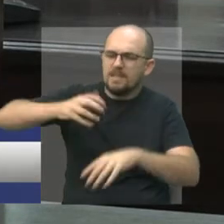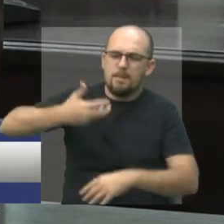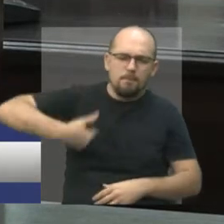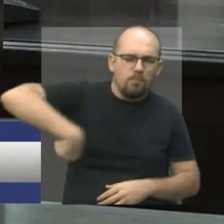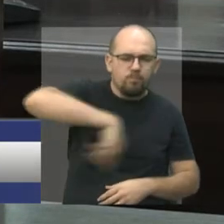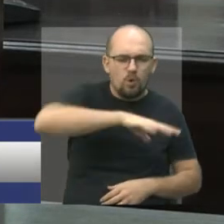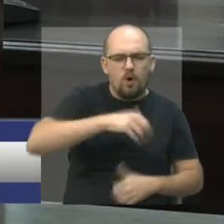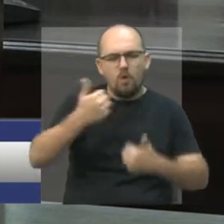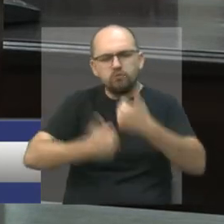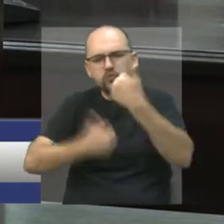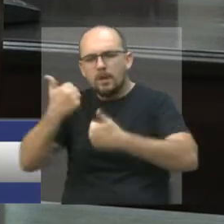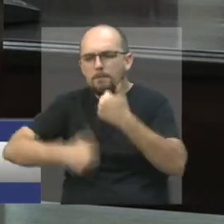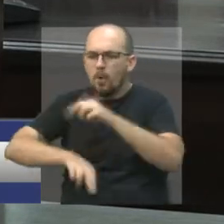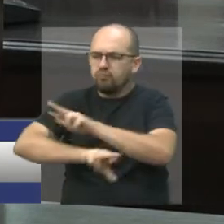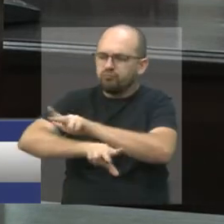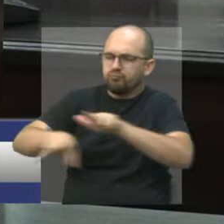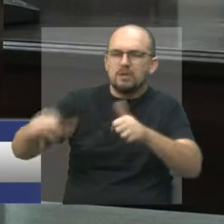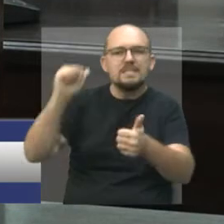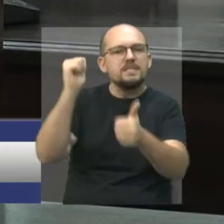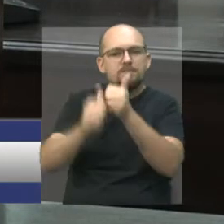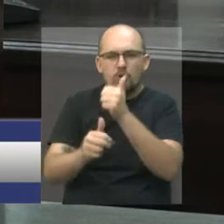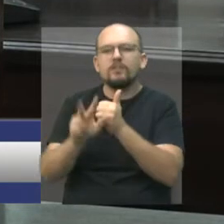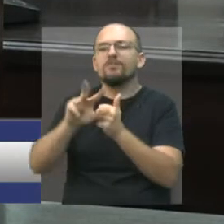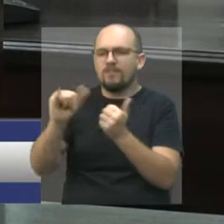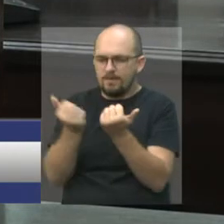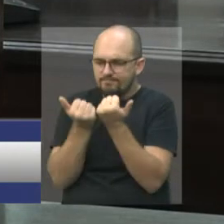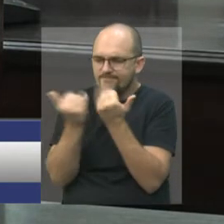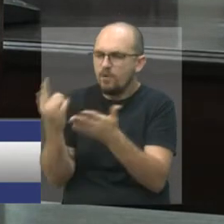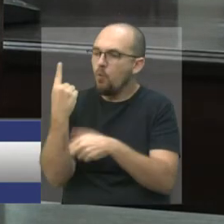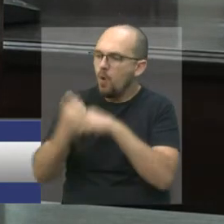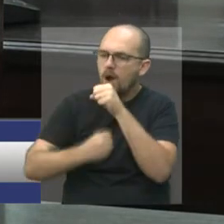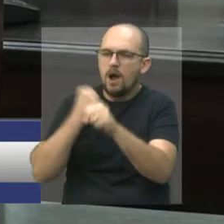campo de futebol e o ginásio de esporte.